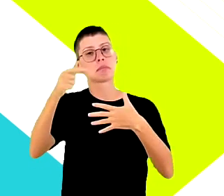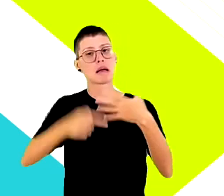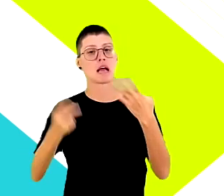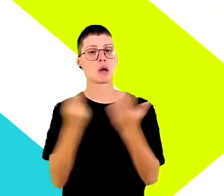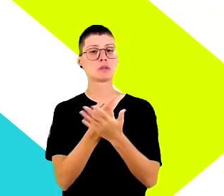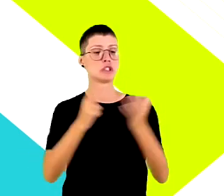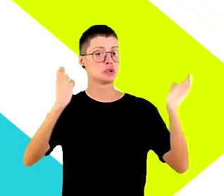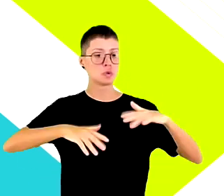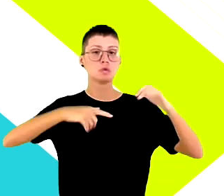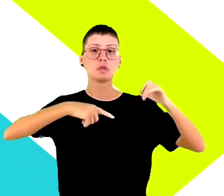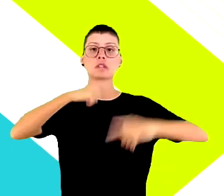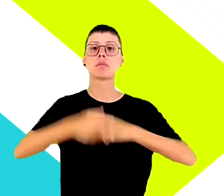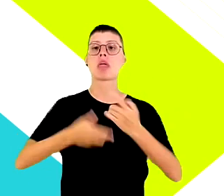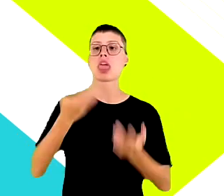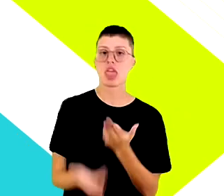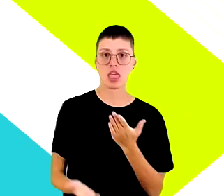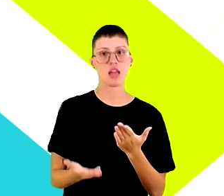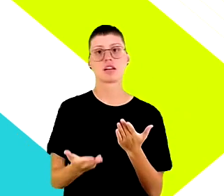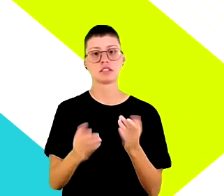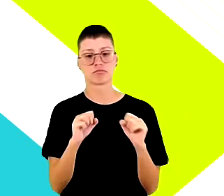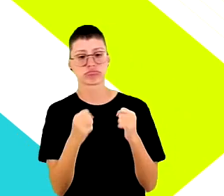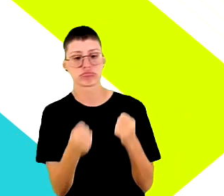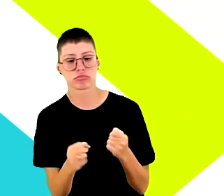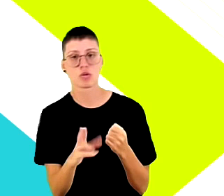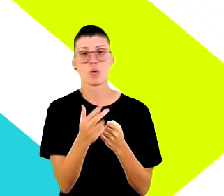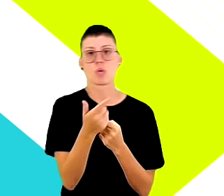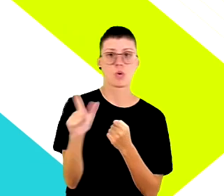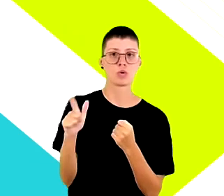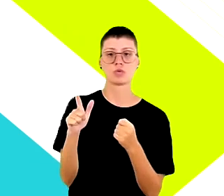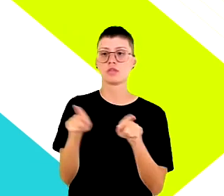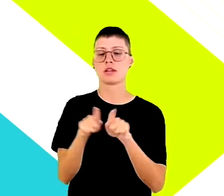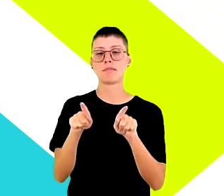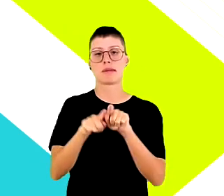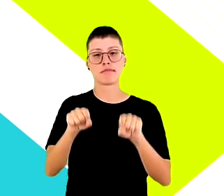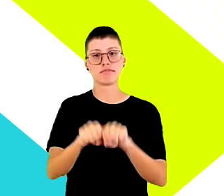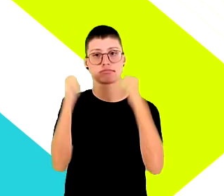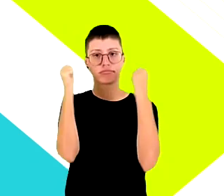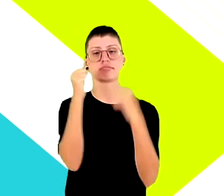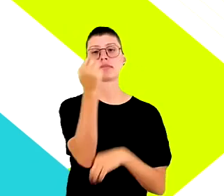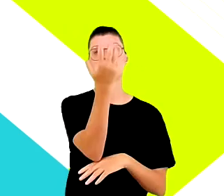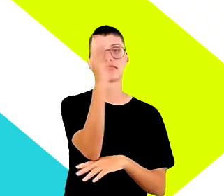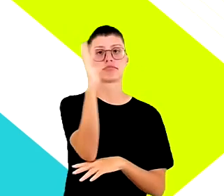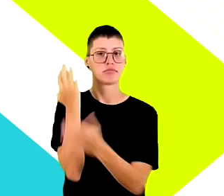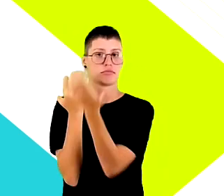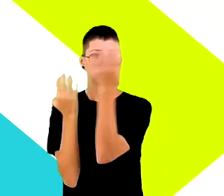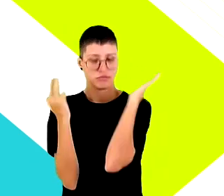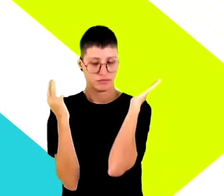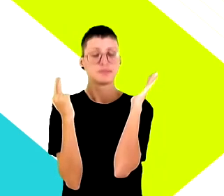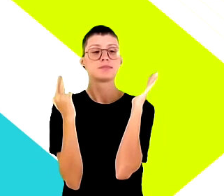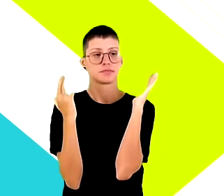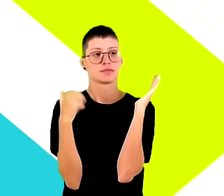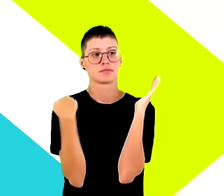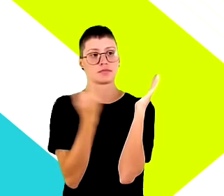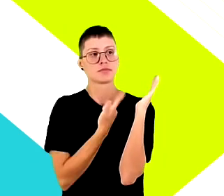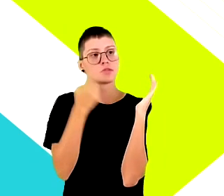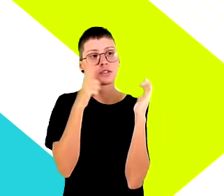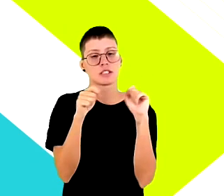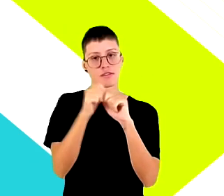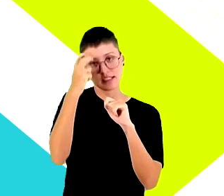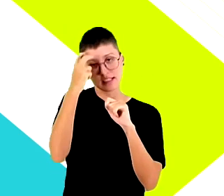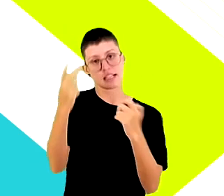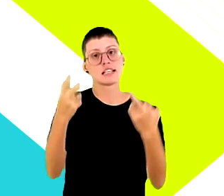acaba perdendo tanto o defensivo quanto faz mal para o meio ambiente. Então a gente consegue fazer essa inteligente com uma janela